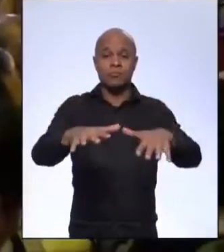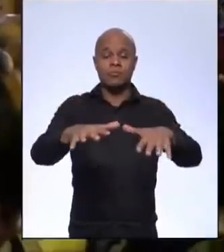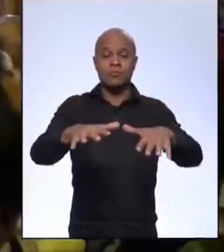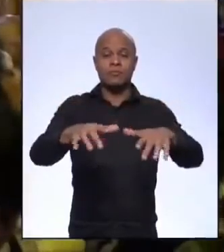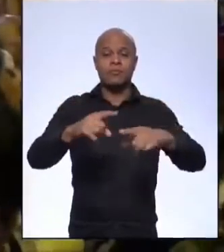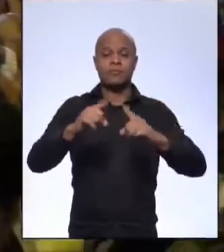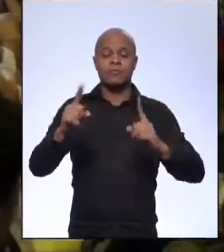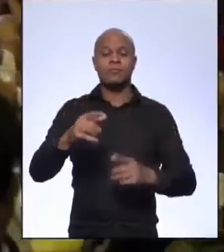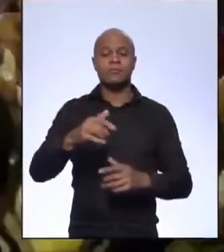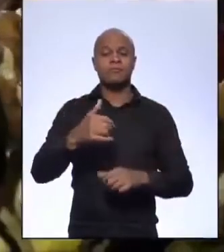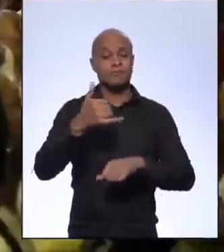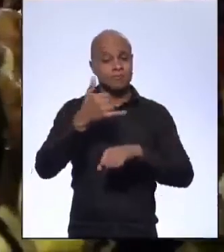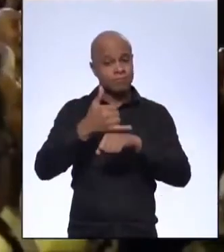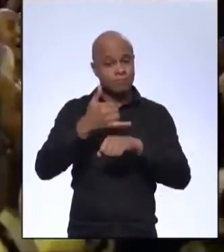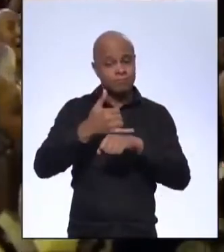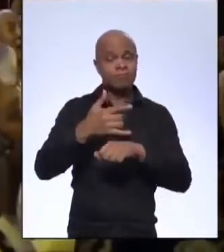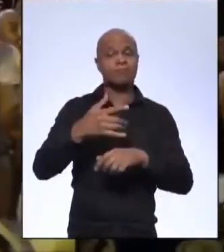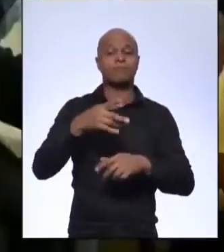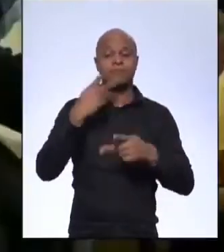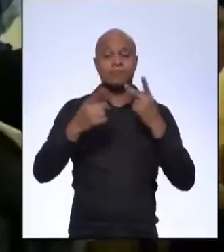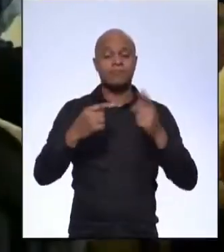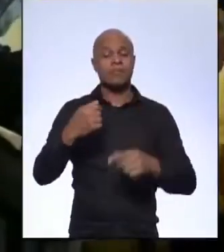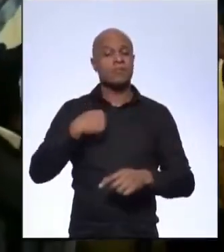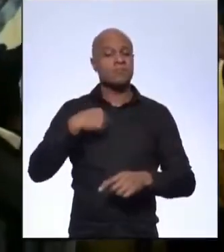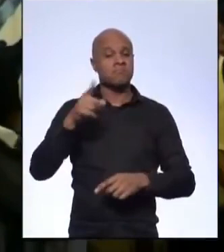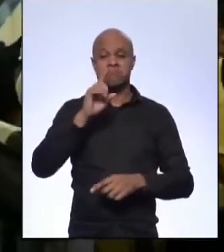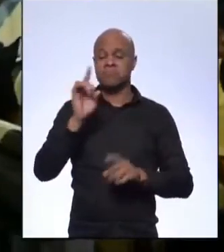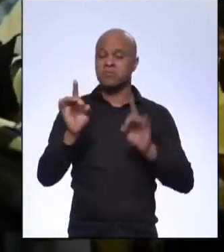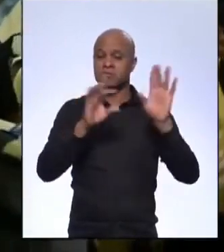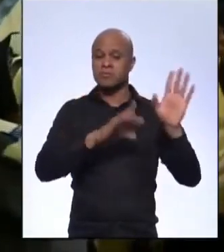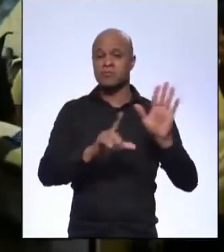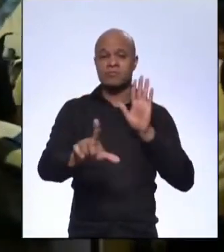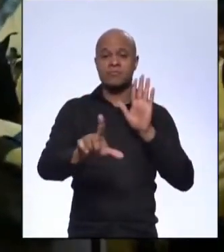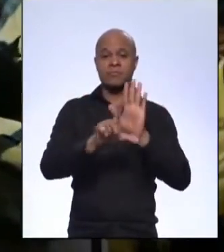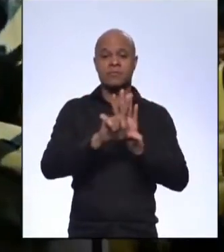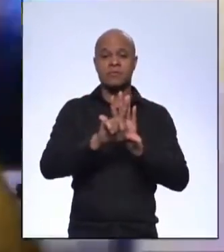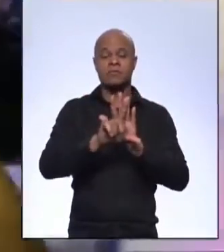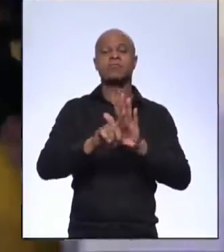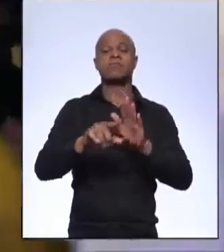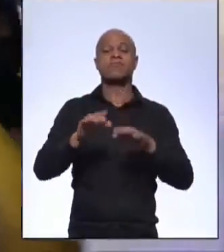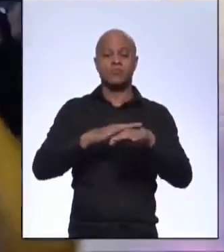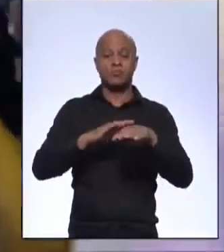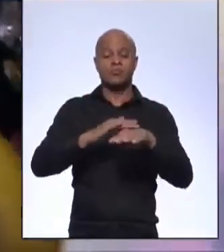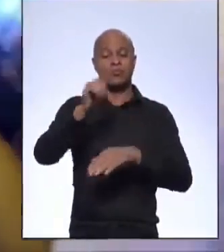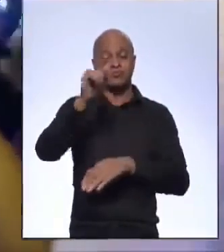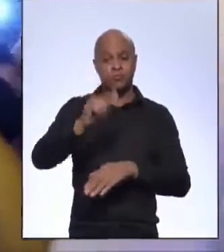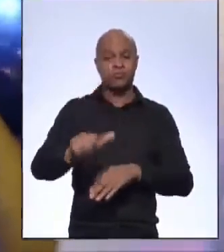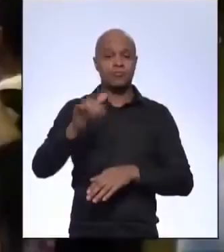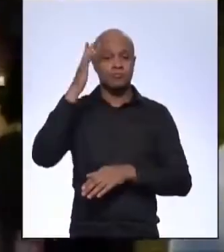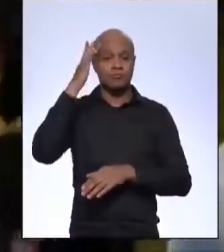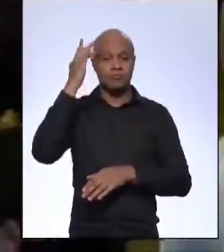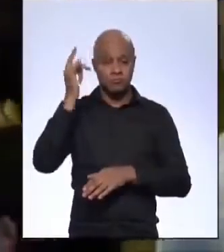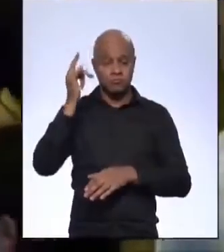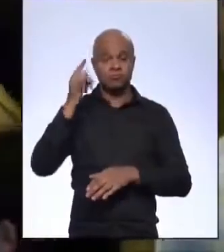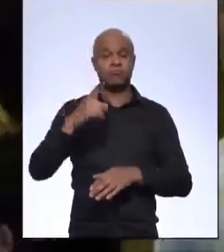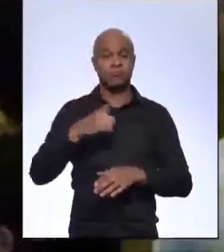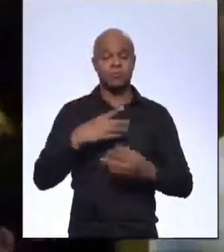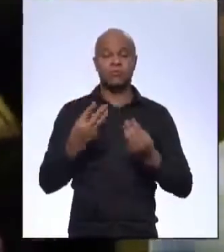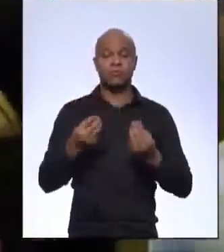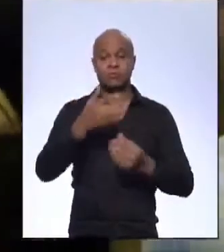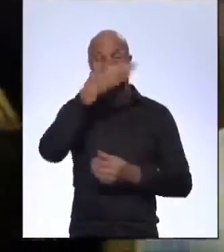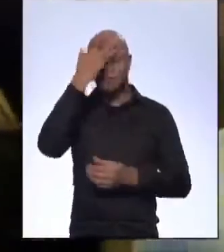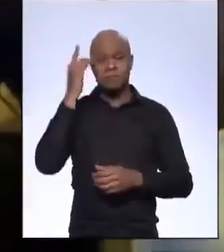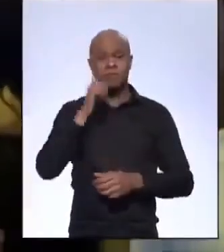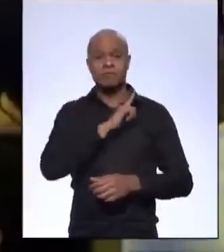Kong, Carrie Lam, diz que não vai recuar. A lei volta a ser discutida amanhã no Conselho Legislativo, que tem maioria